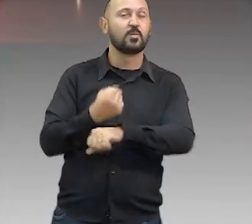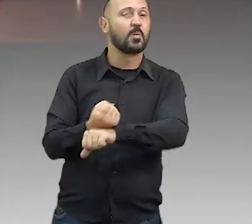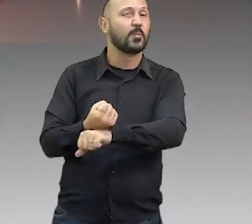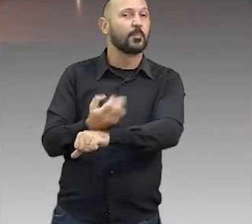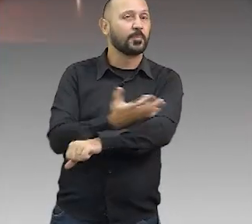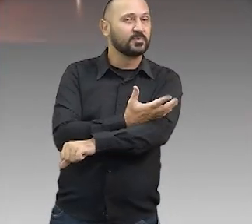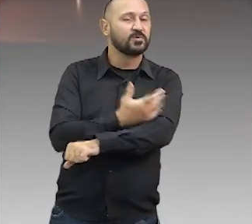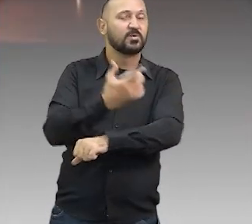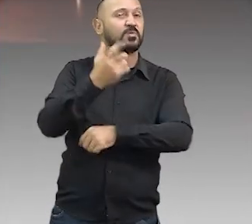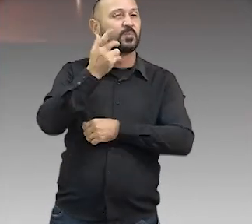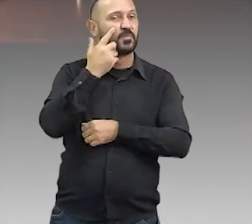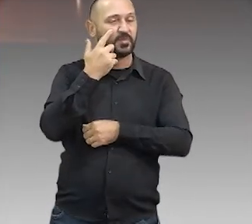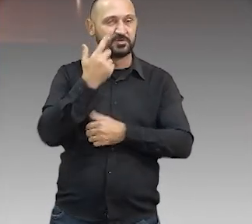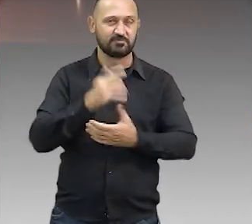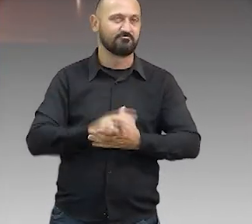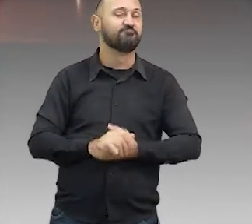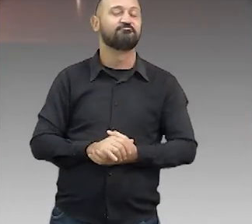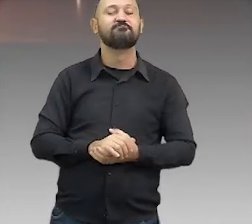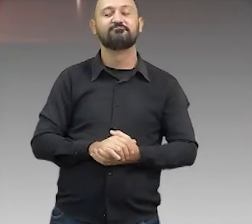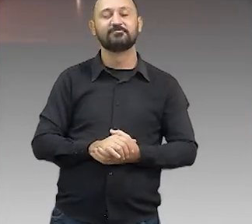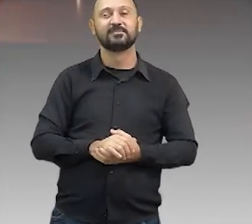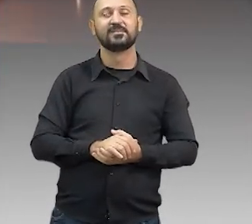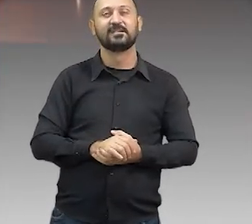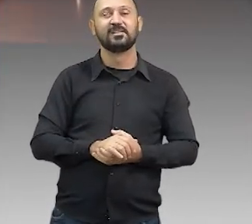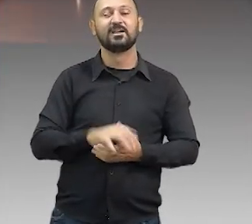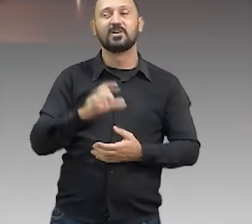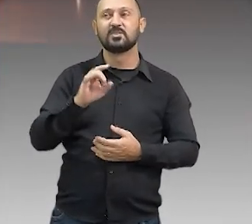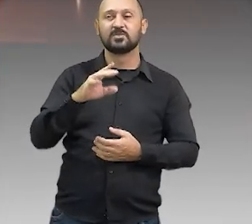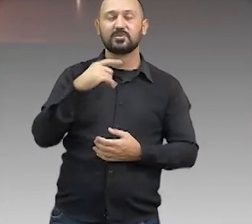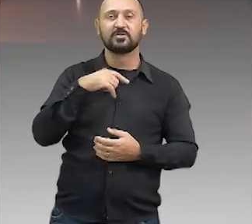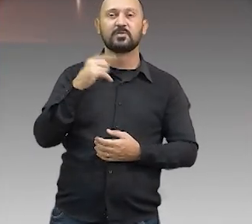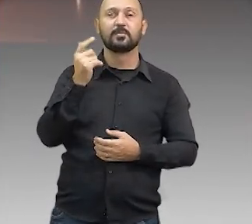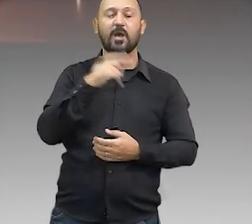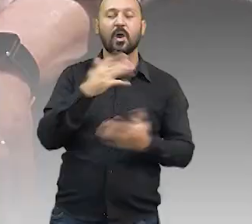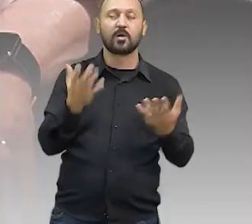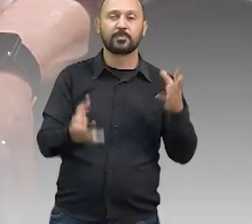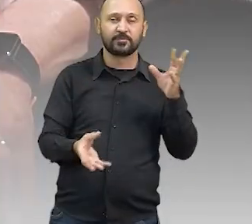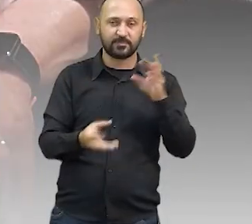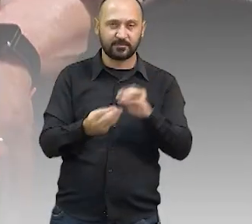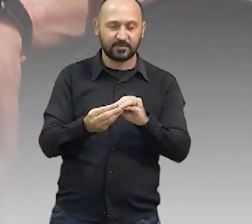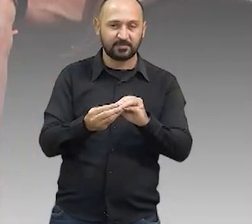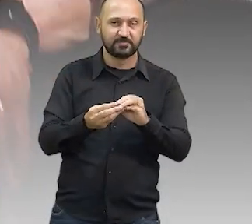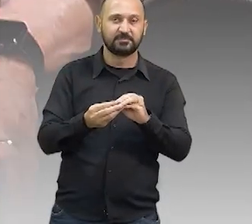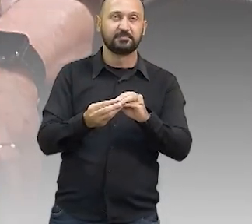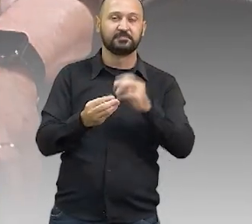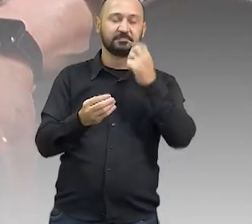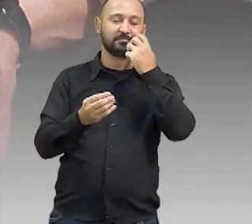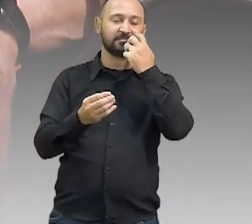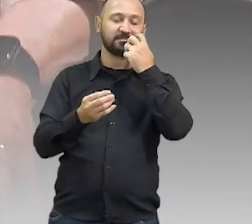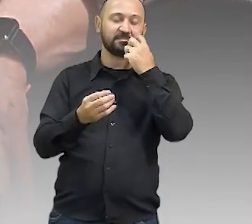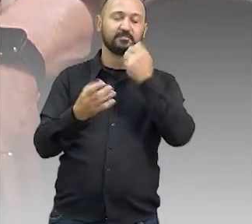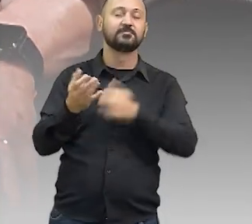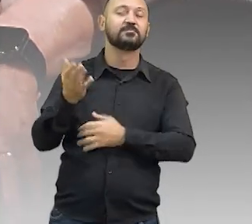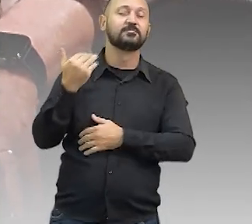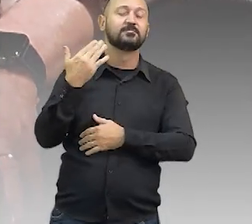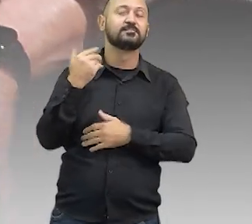quando eu vejo isso. Só para encerrar, uma vez,